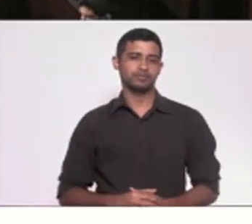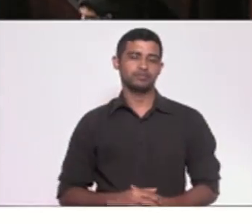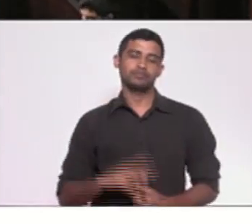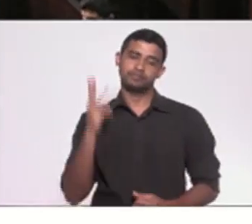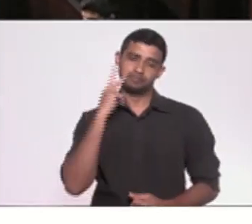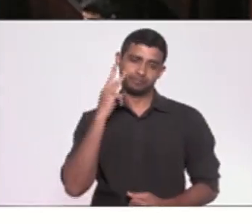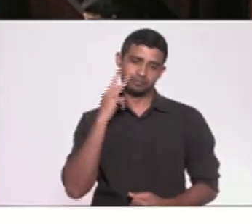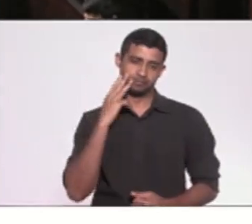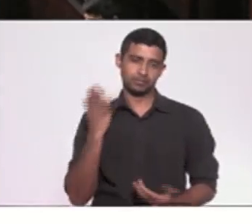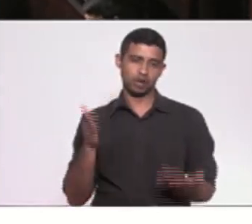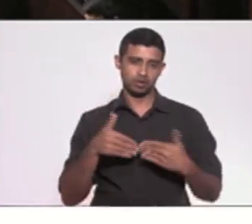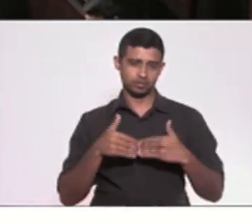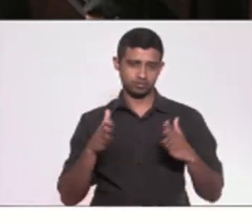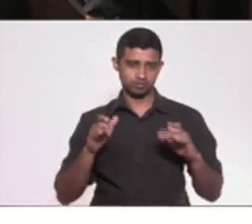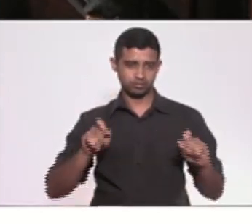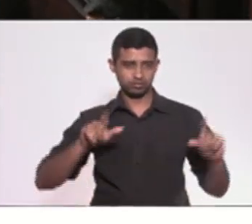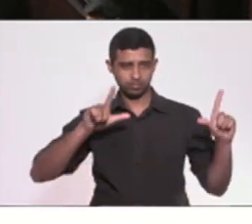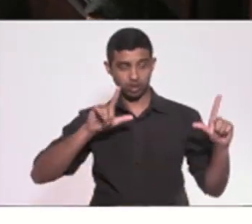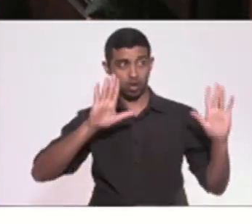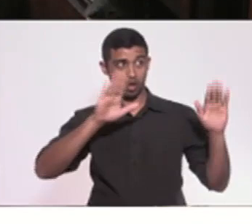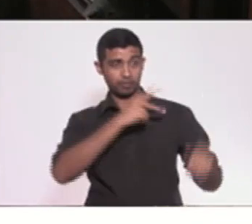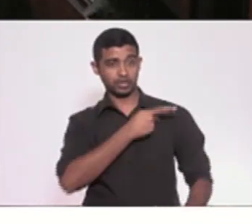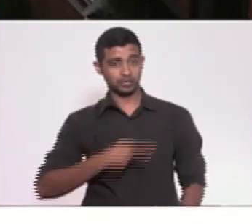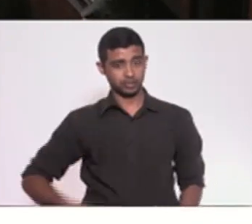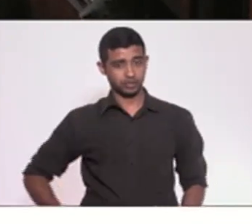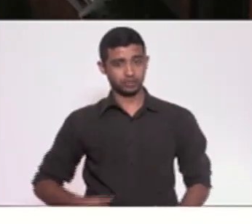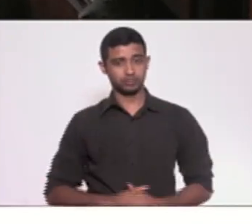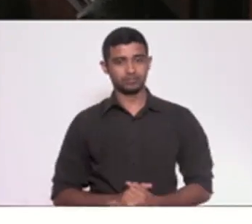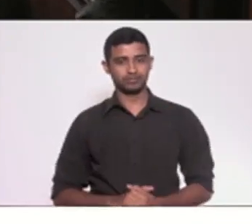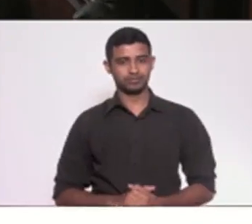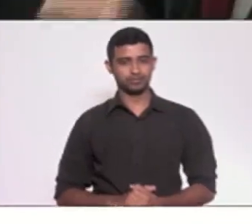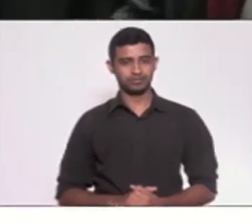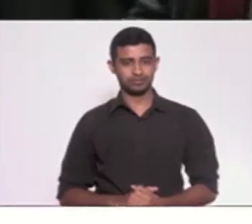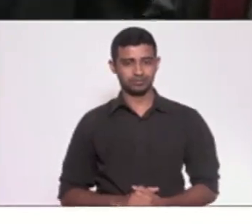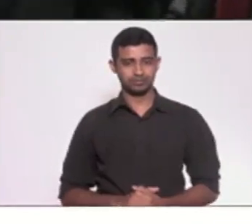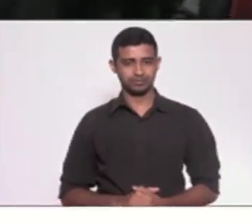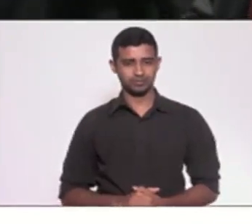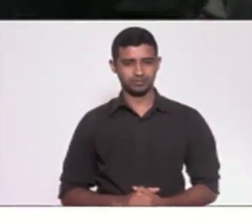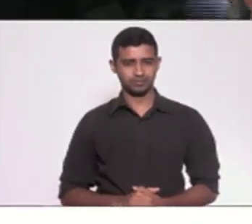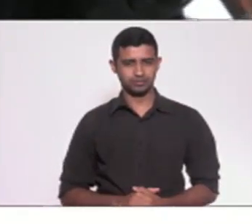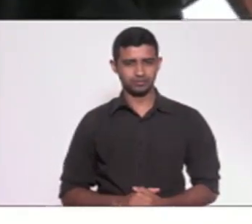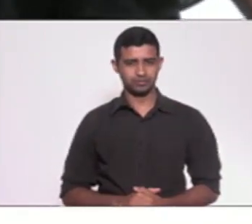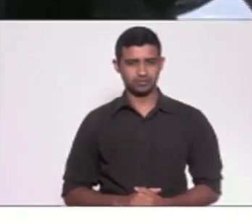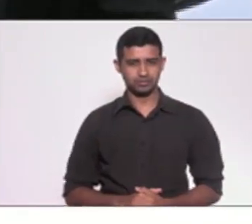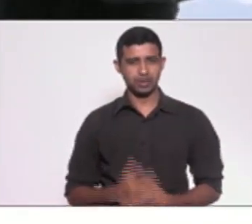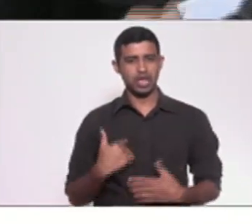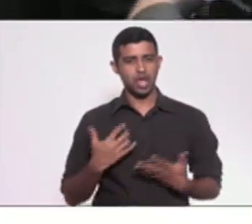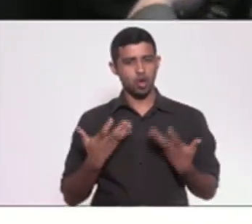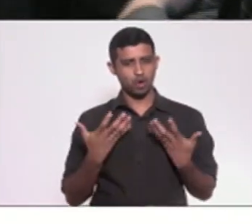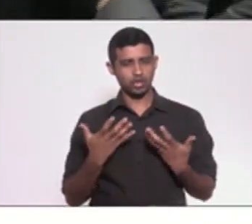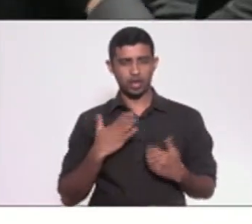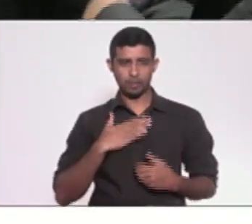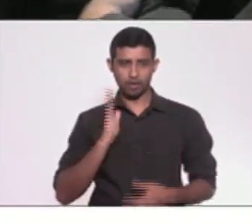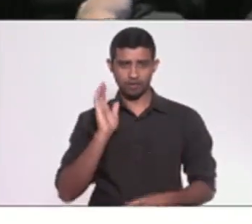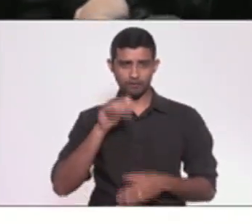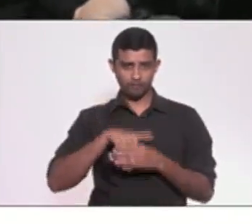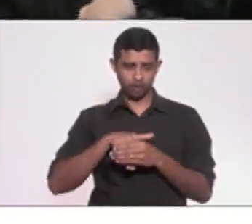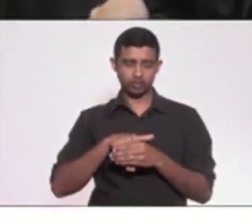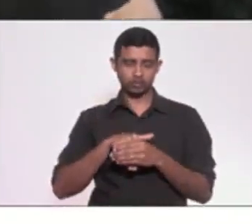Valdec, está aberta. Senhor presidente, o DEM vota sim. E eu quero encaminhar o meu voto